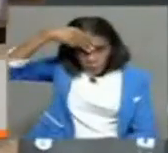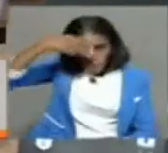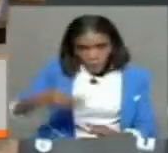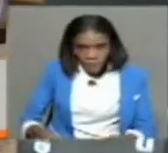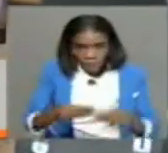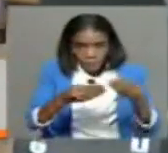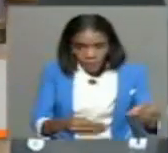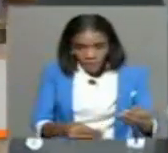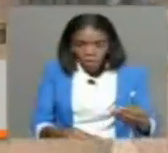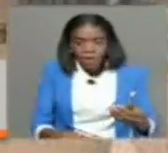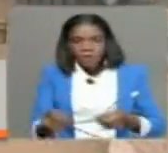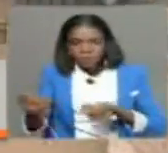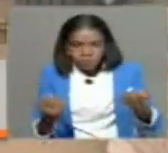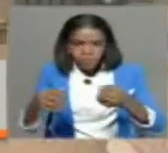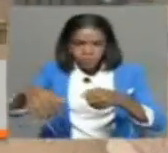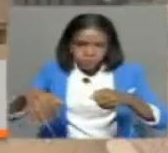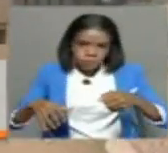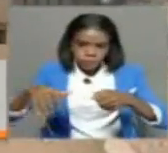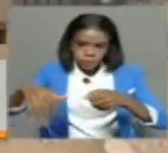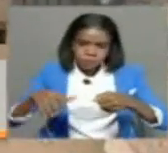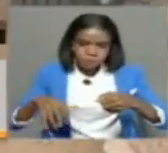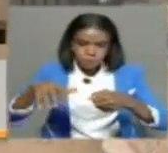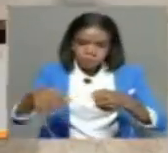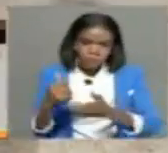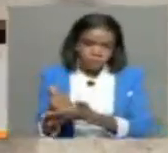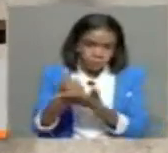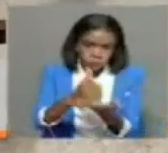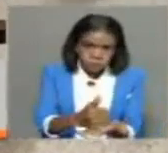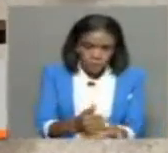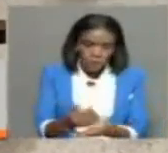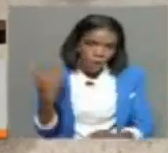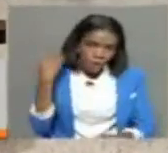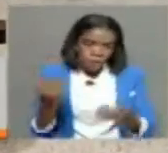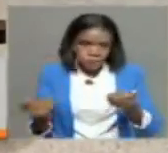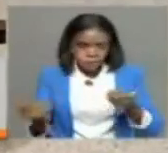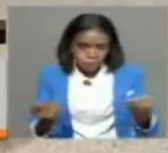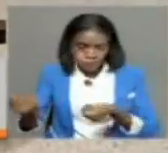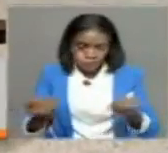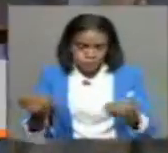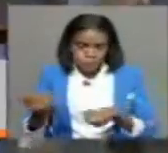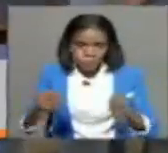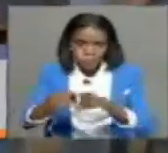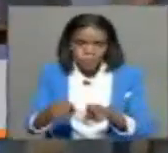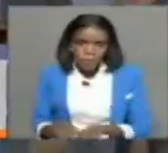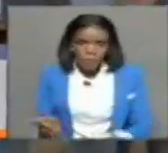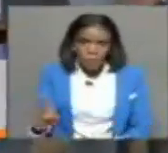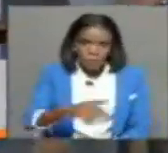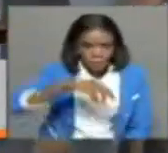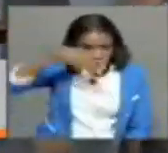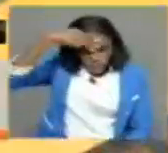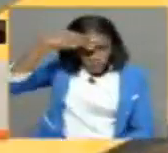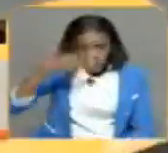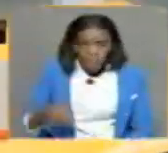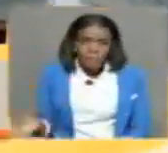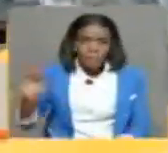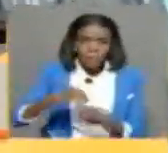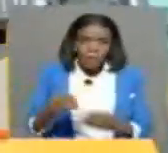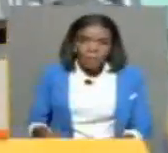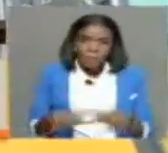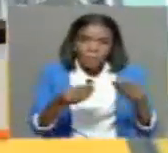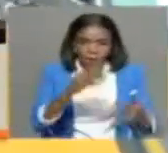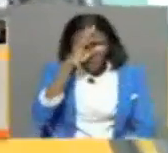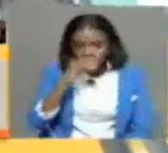retroescavadeira multifunções, um jumper de sucução, uma carrinha Toyota Hilux e outros equipamentos que custaram